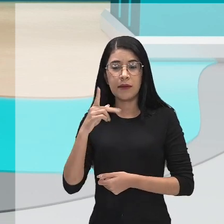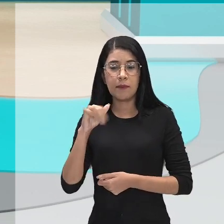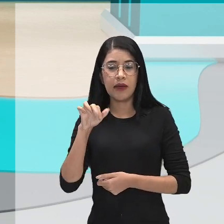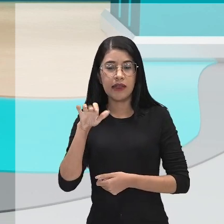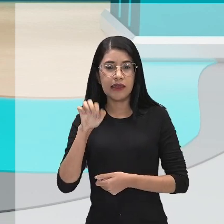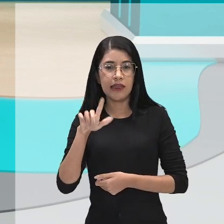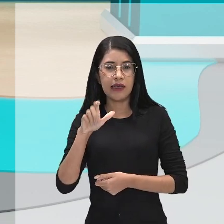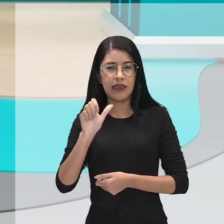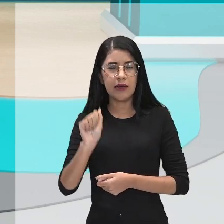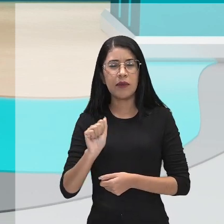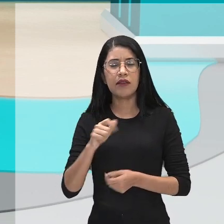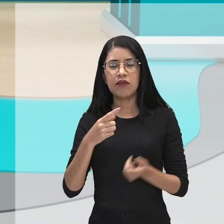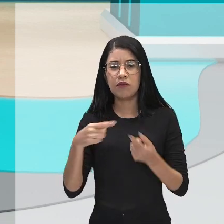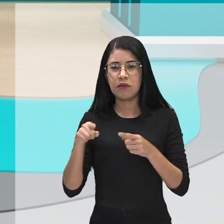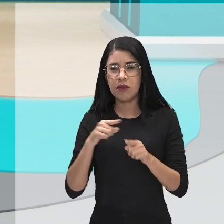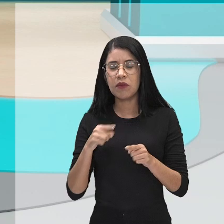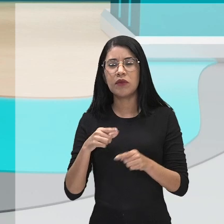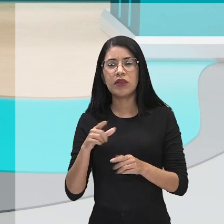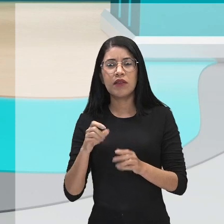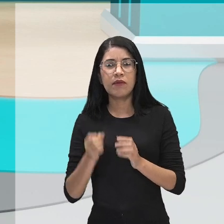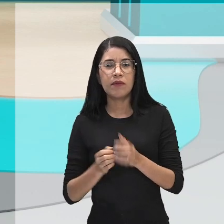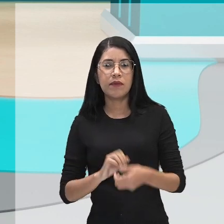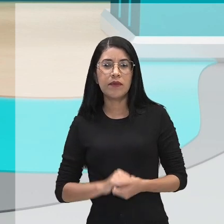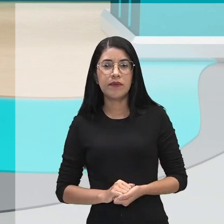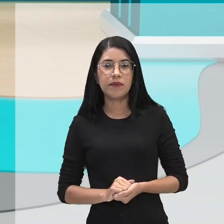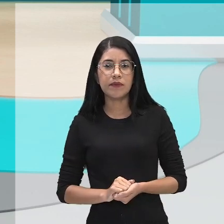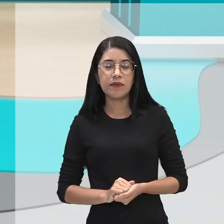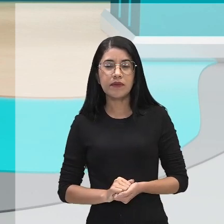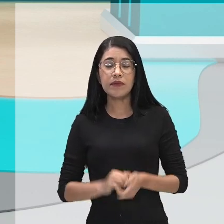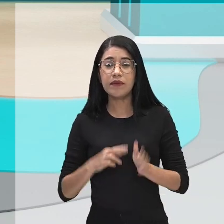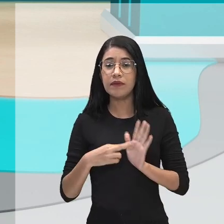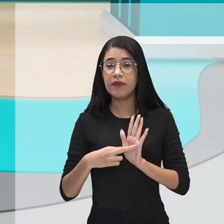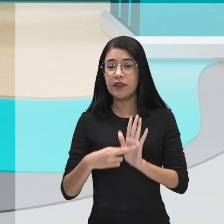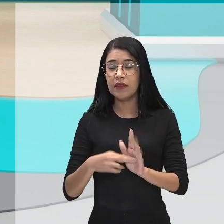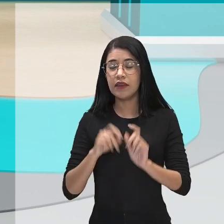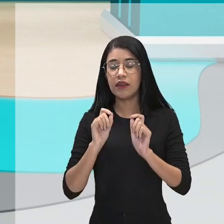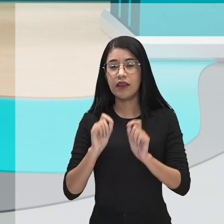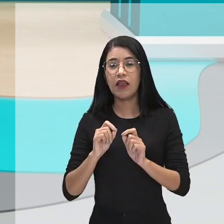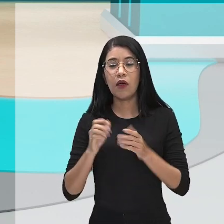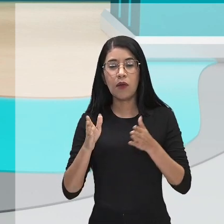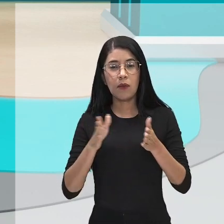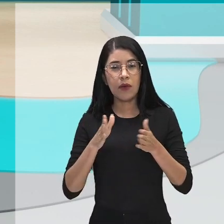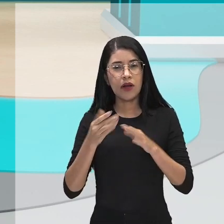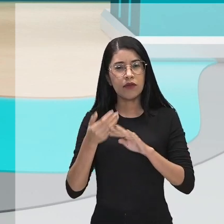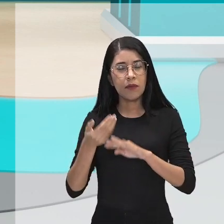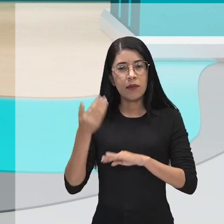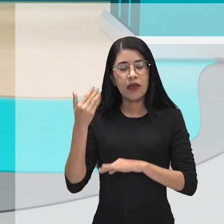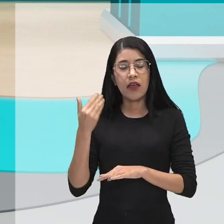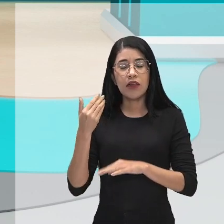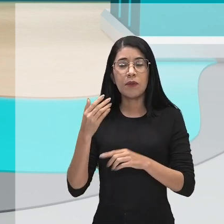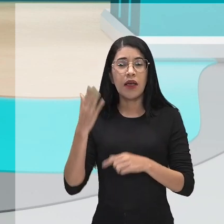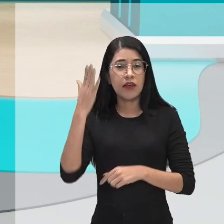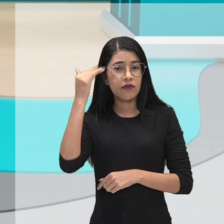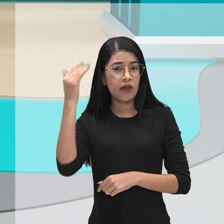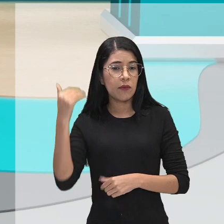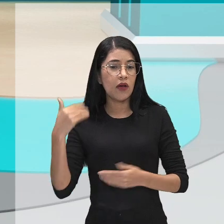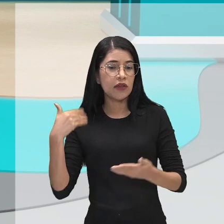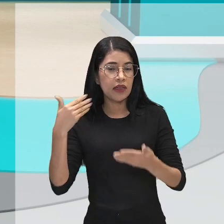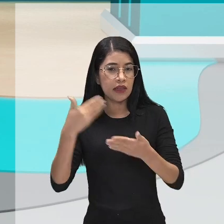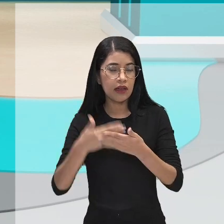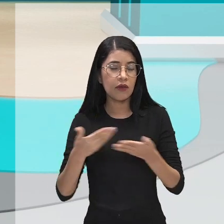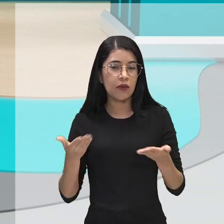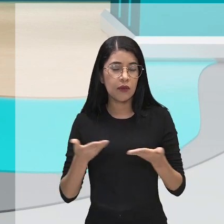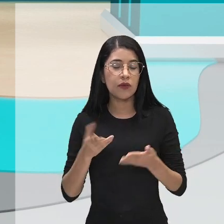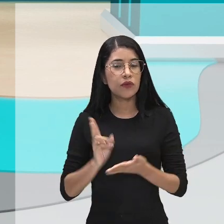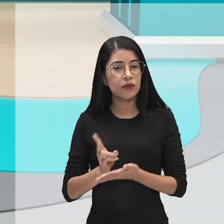que coisa mais linda, mais cheia de graça, representa um período, mas que ela faz sucesso até os dias de